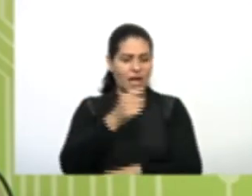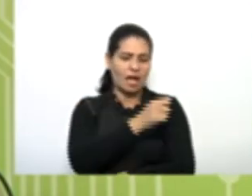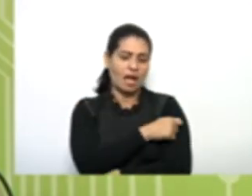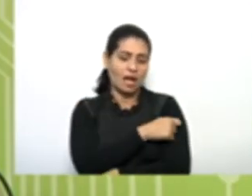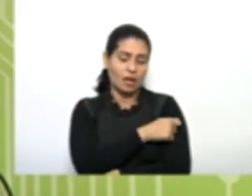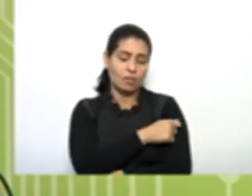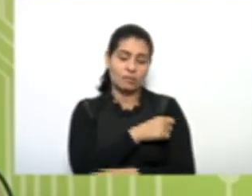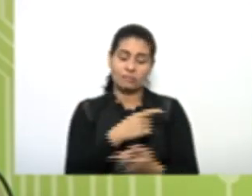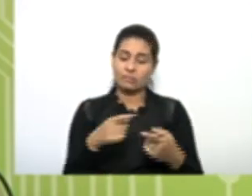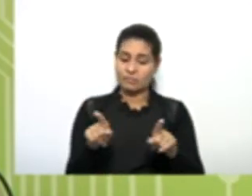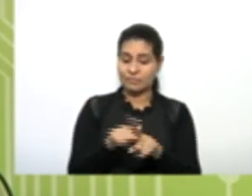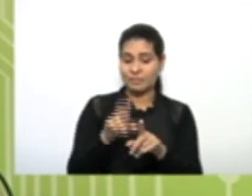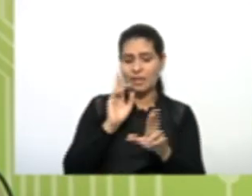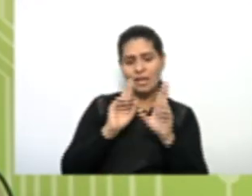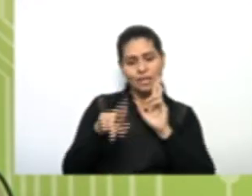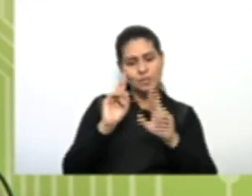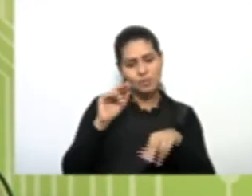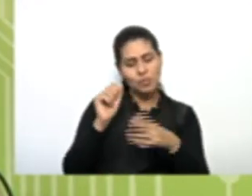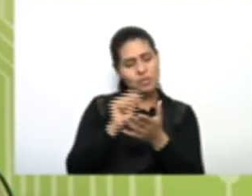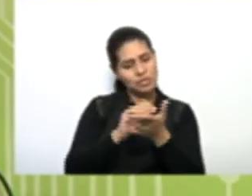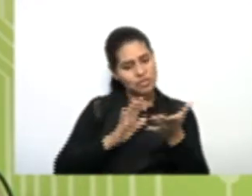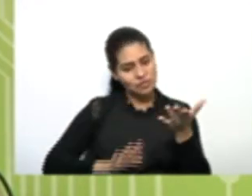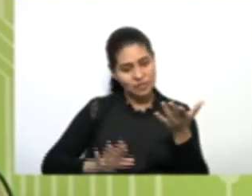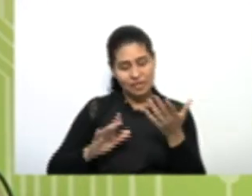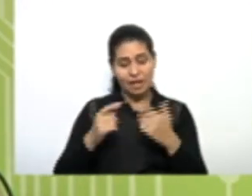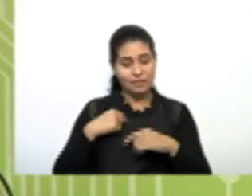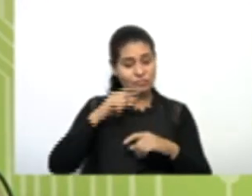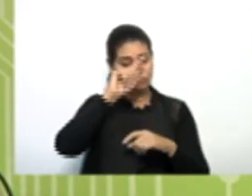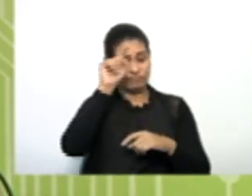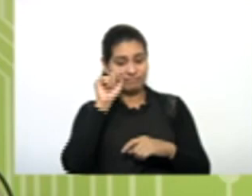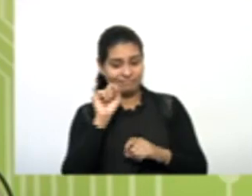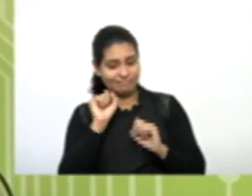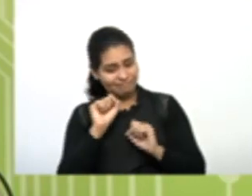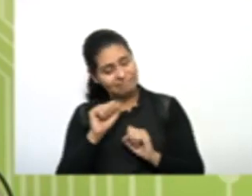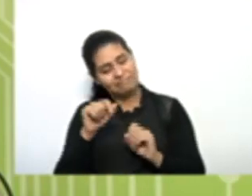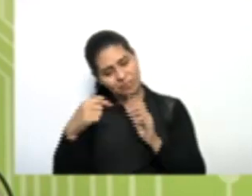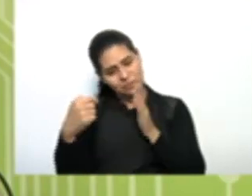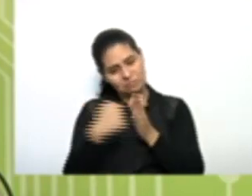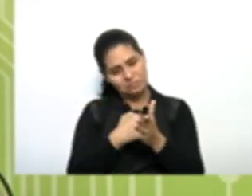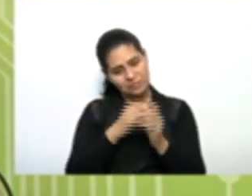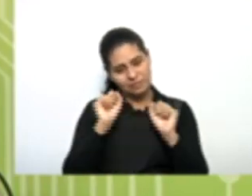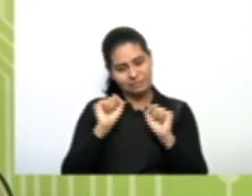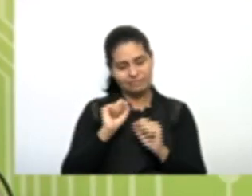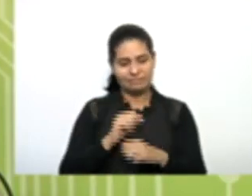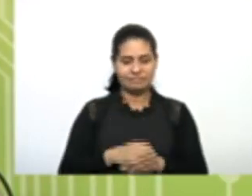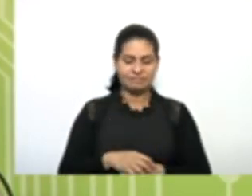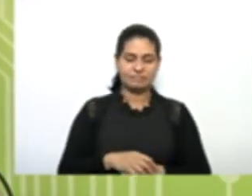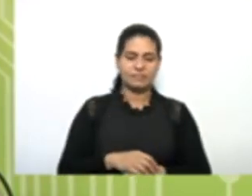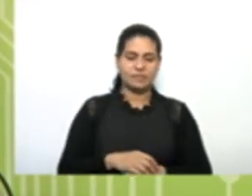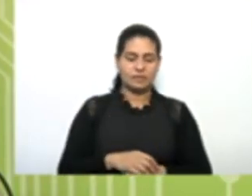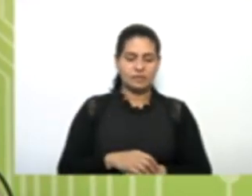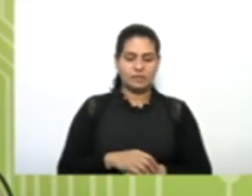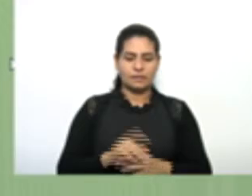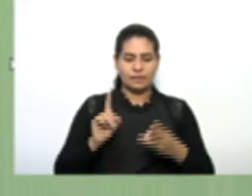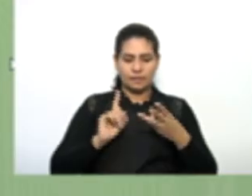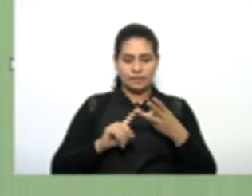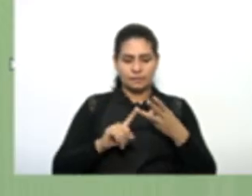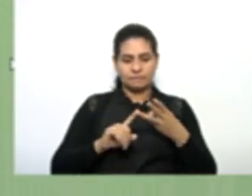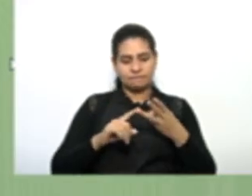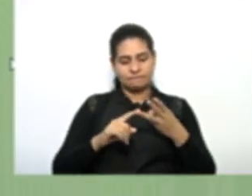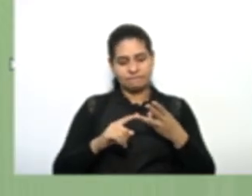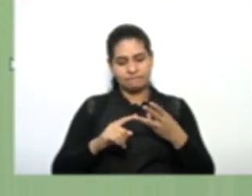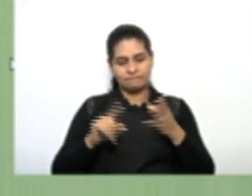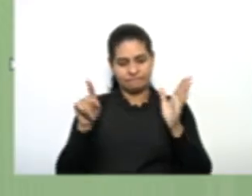mandem suas respostas sobre a atividade. Se ficou qualquer dúvida, a gente gostaria de conversar mais sobre isso. Vamos para a pergunta número